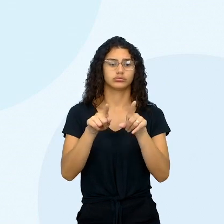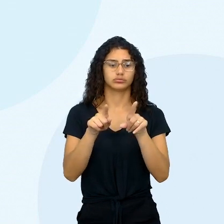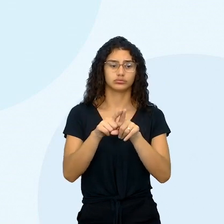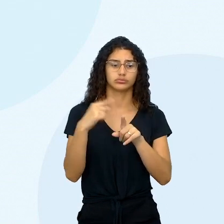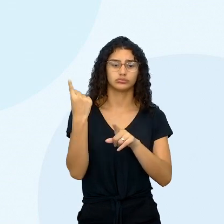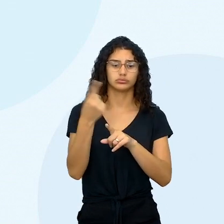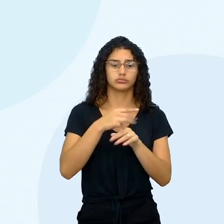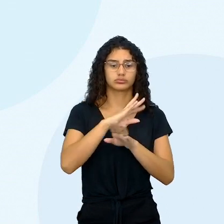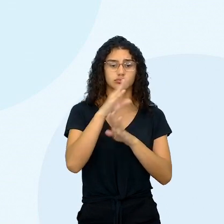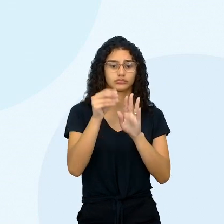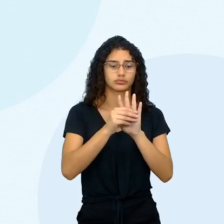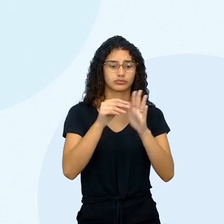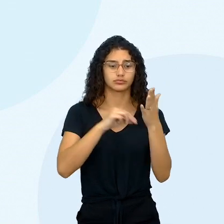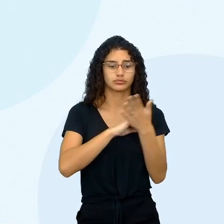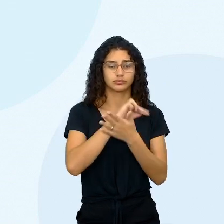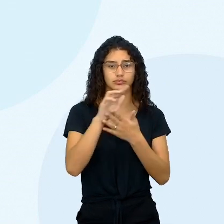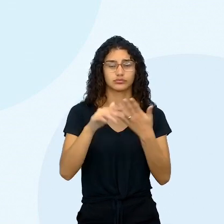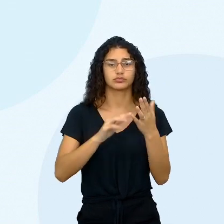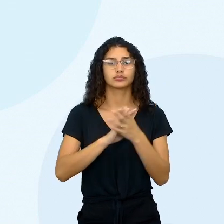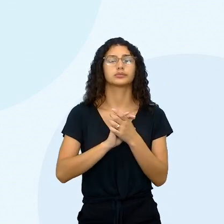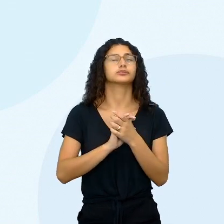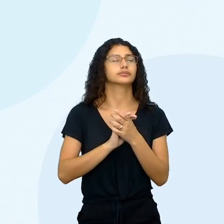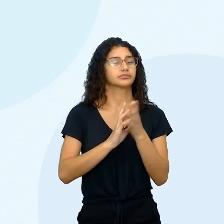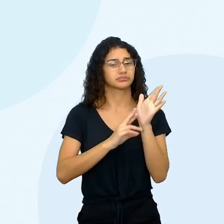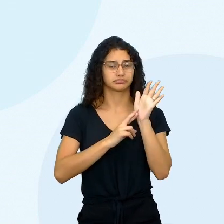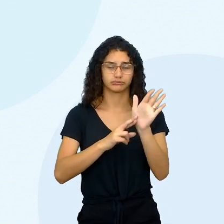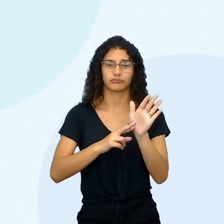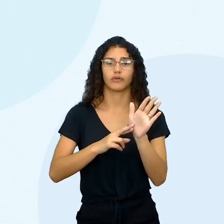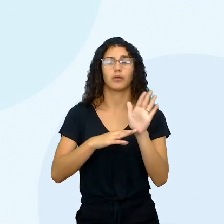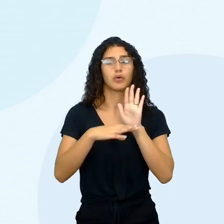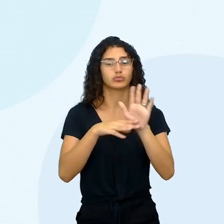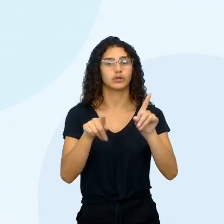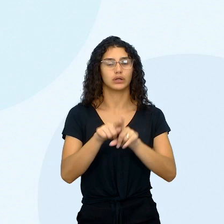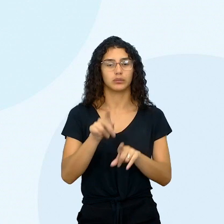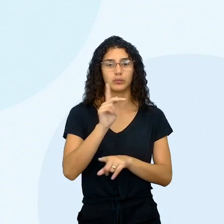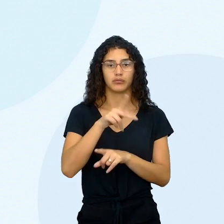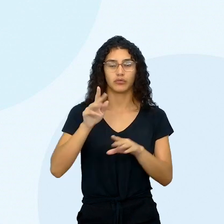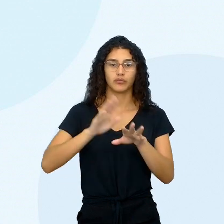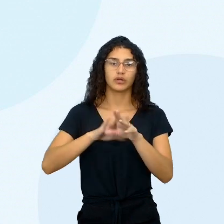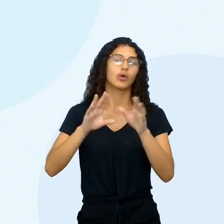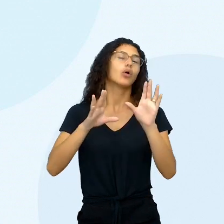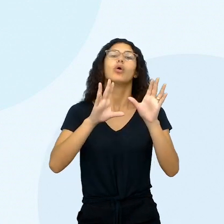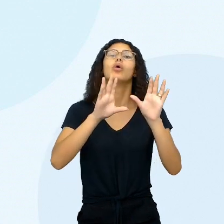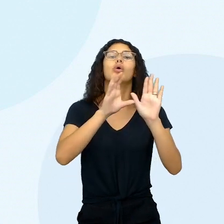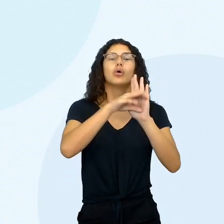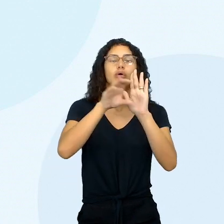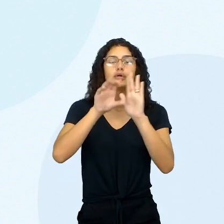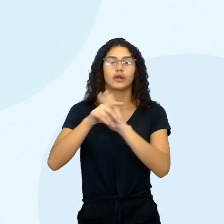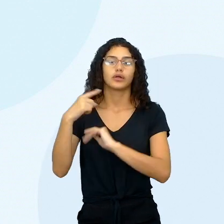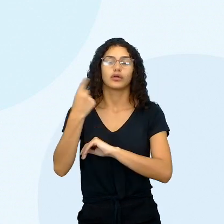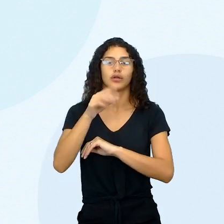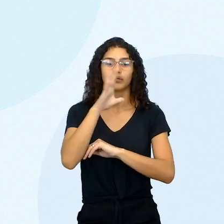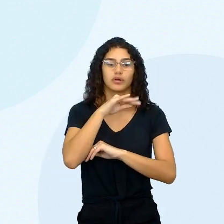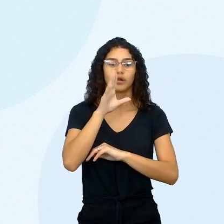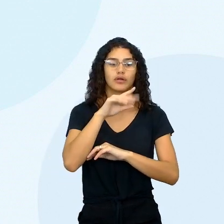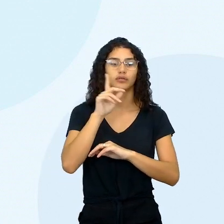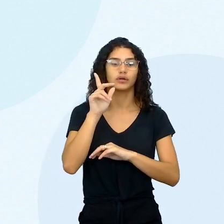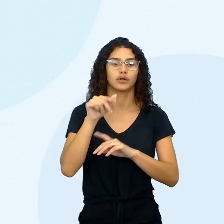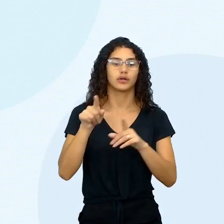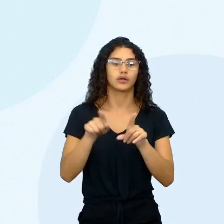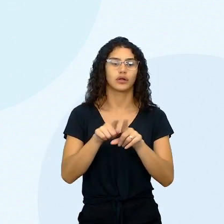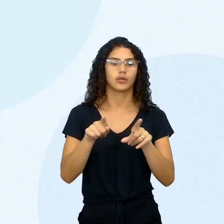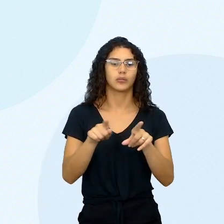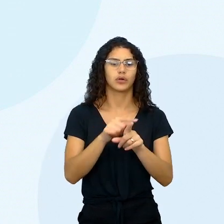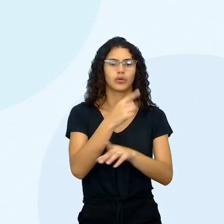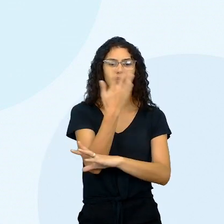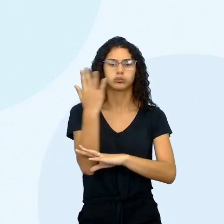gente foi trazendo várias ferramentas também para ajudar o professor a trabalhar esses conceitos. Um que a gente fala aqui é o exemplo do inventário